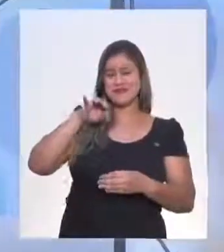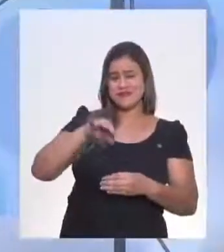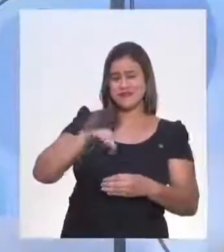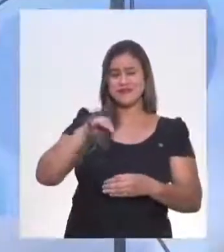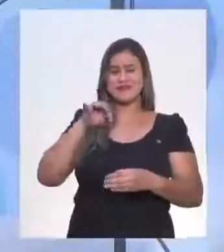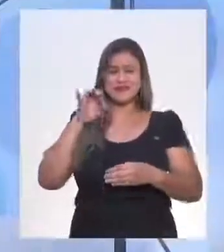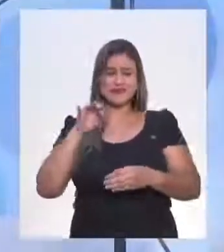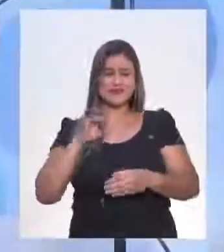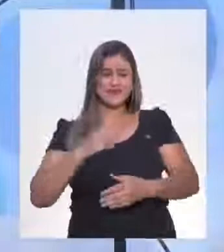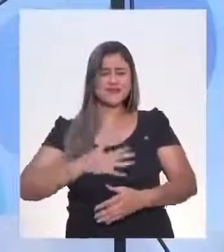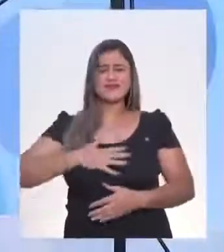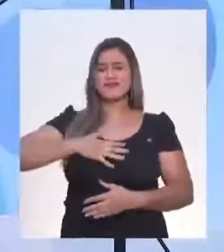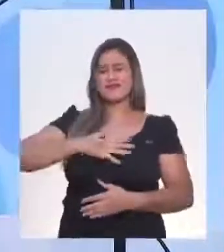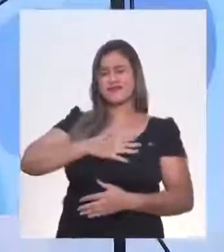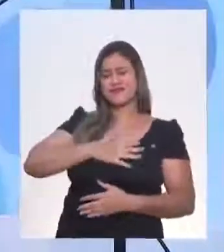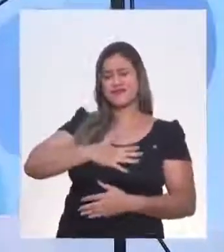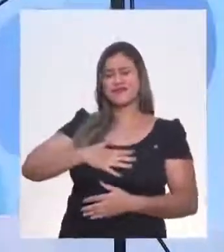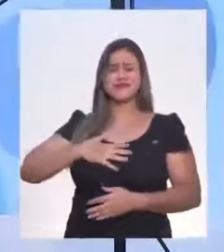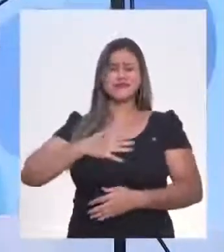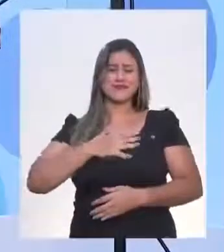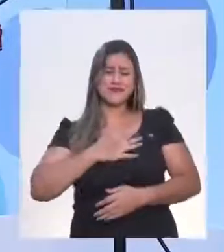que gratidão